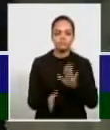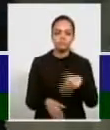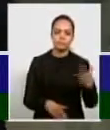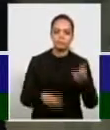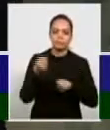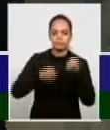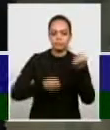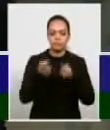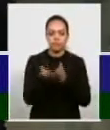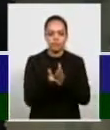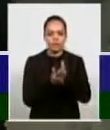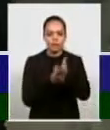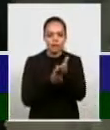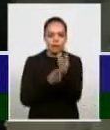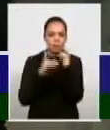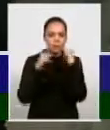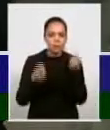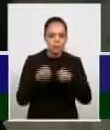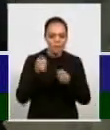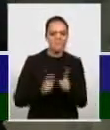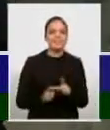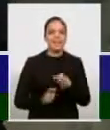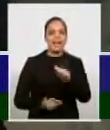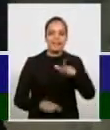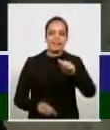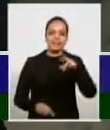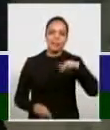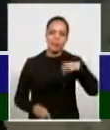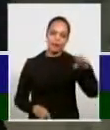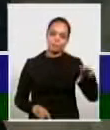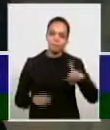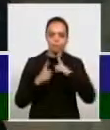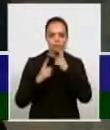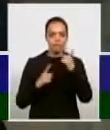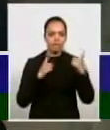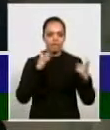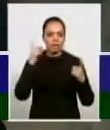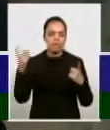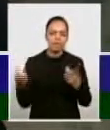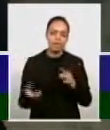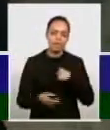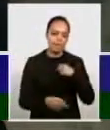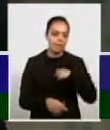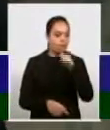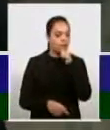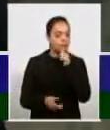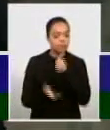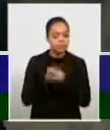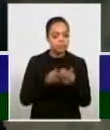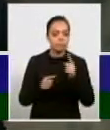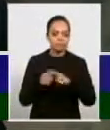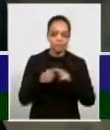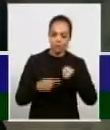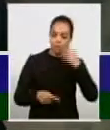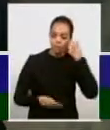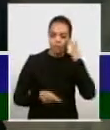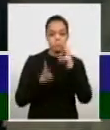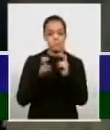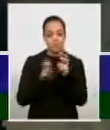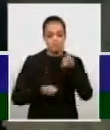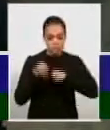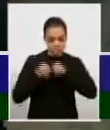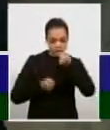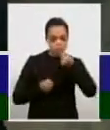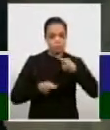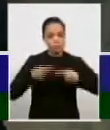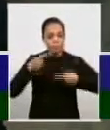carros passam, os alarmes disparam. Nós só não demos entrada aqui porque eu acho o tema sobre os carros muito polêmico e